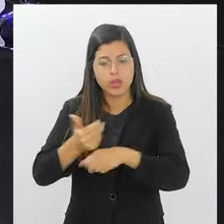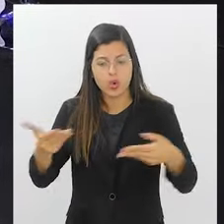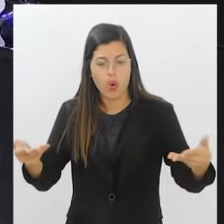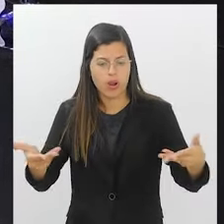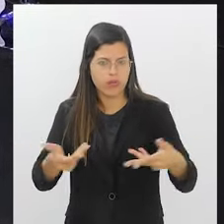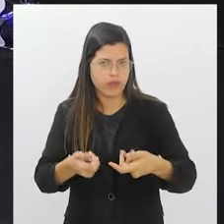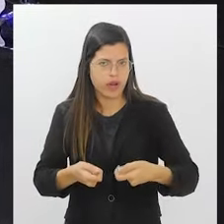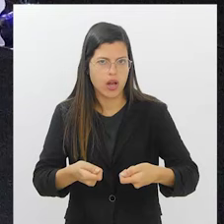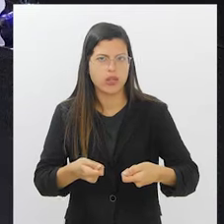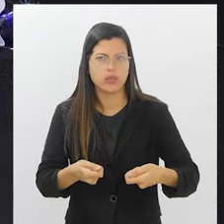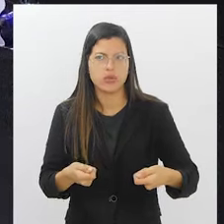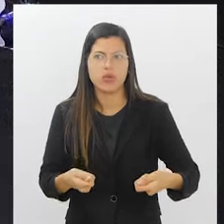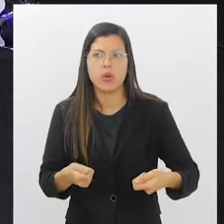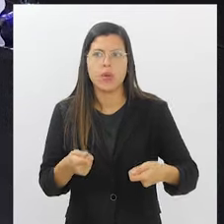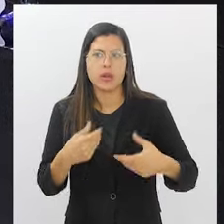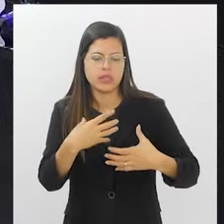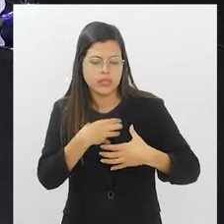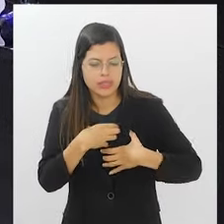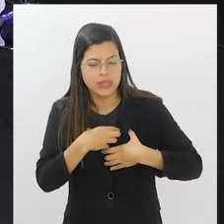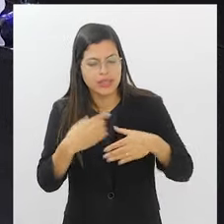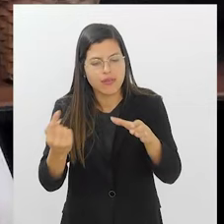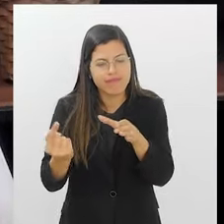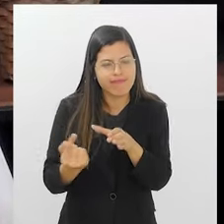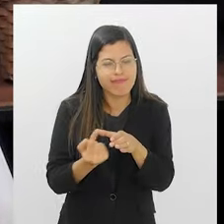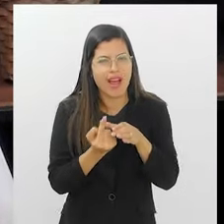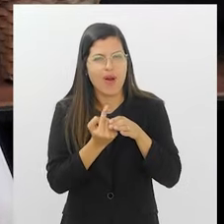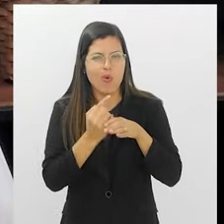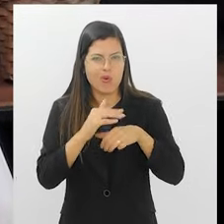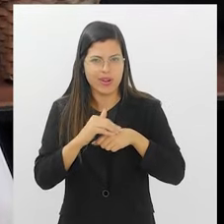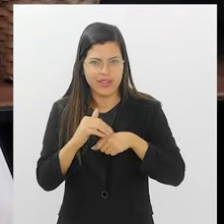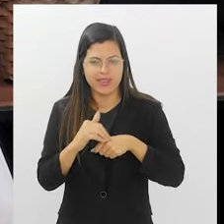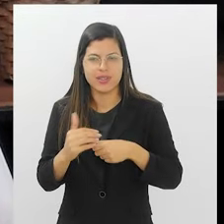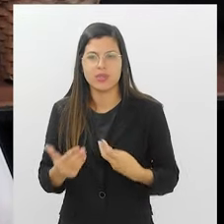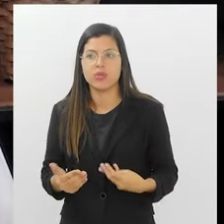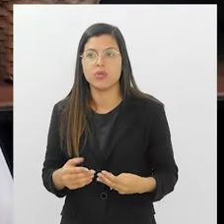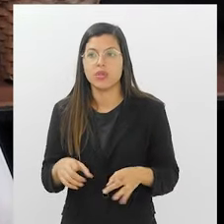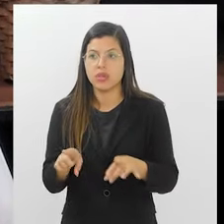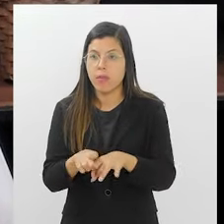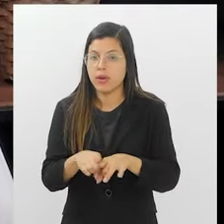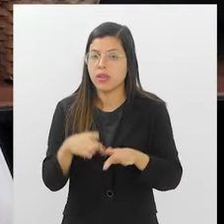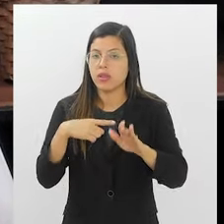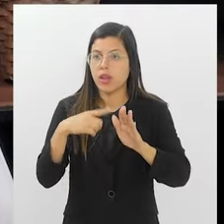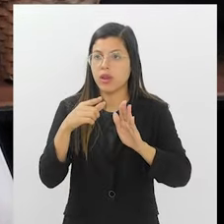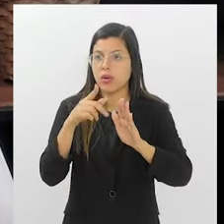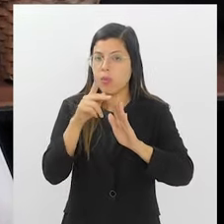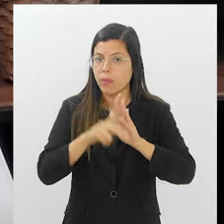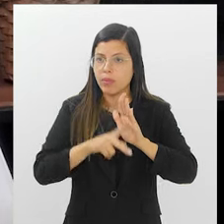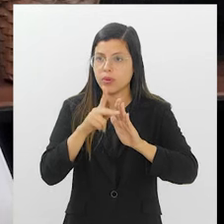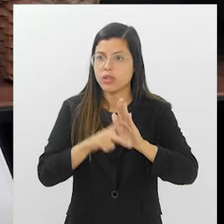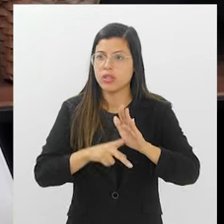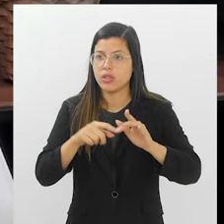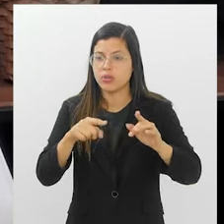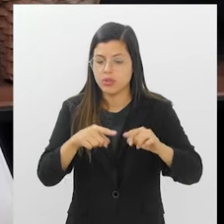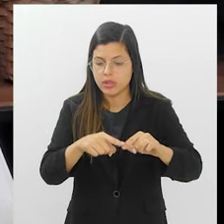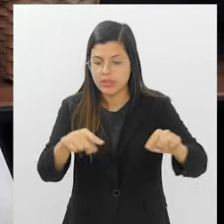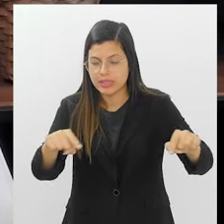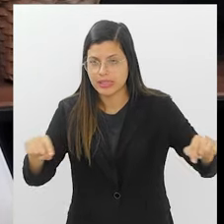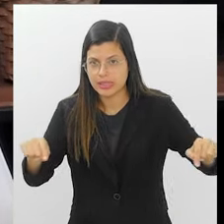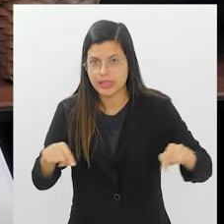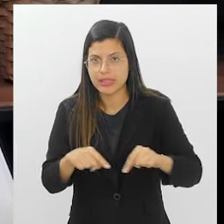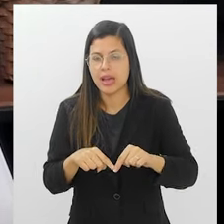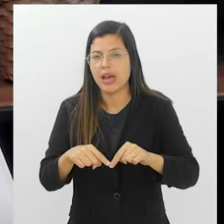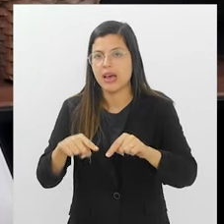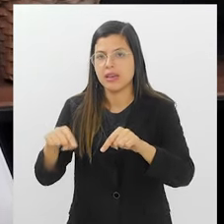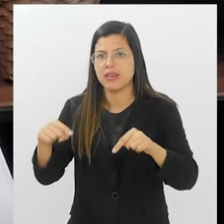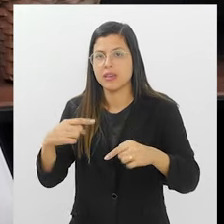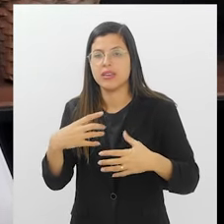qualificados, como o senhor falou, para que eles se sintam acolhidos. O senhor também tem um projeto que propõe salas sensoriais